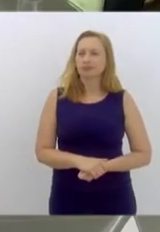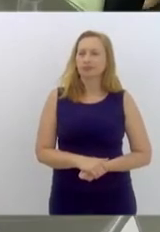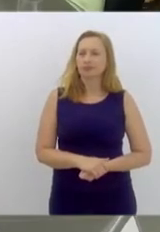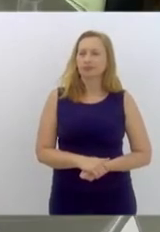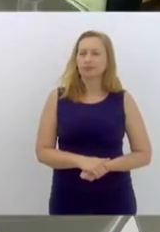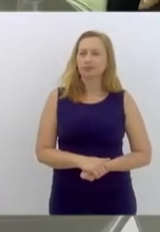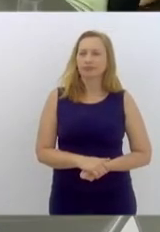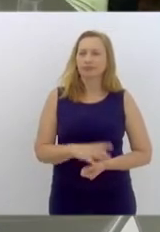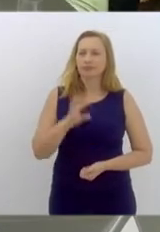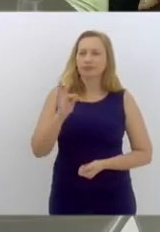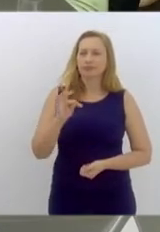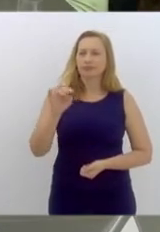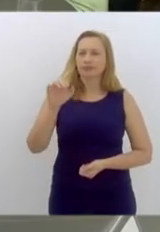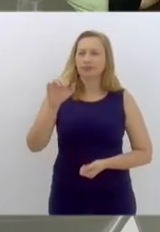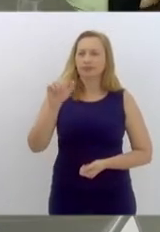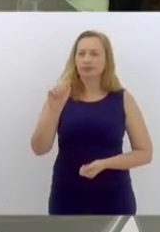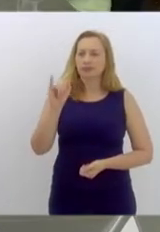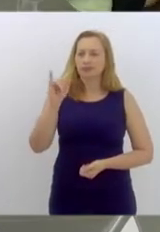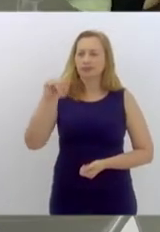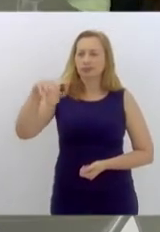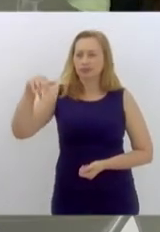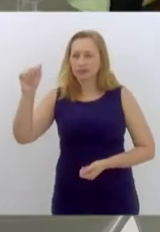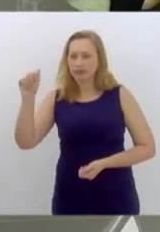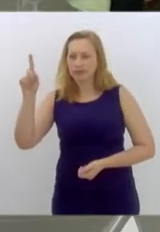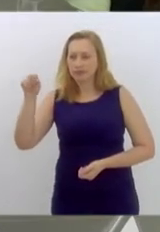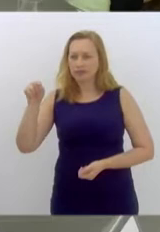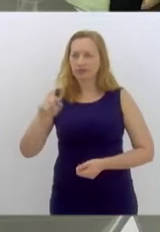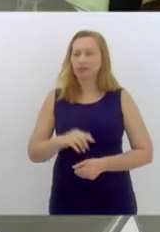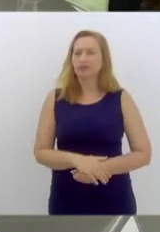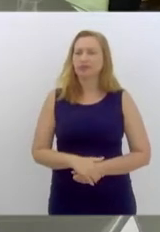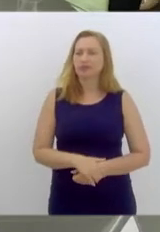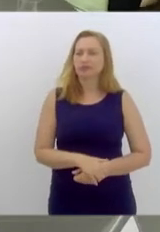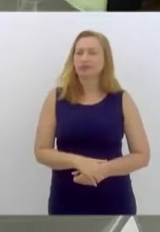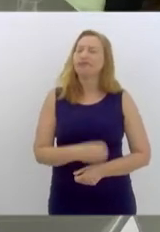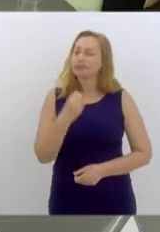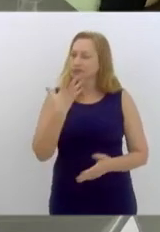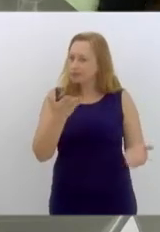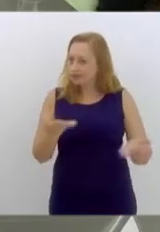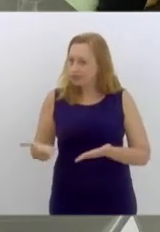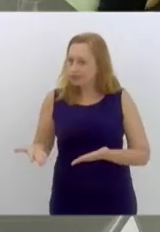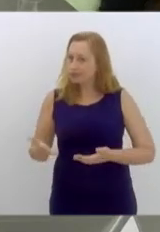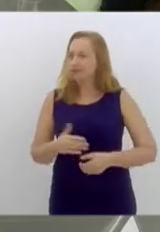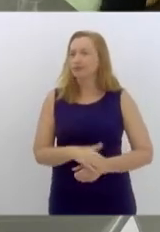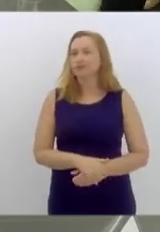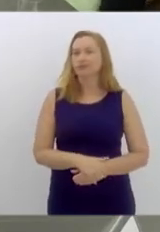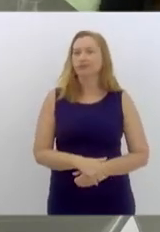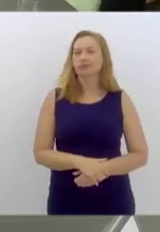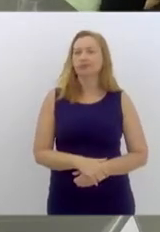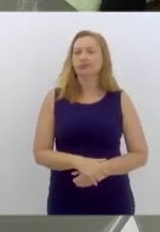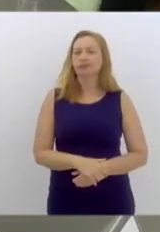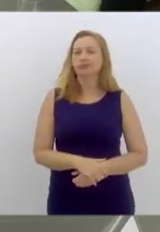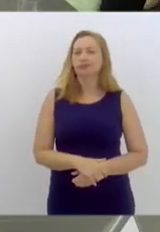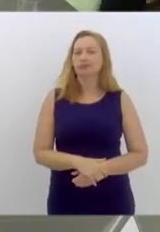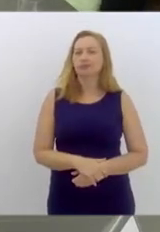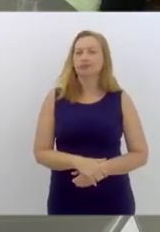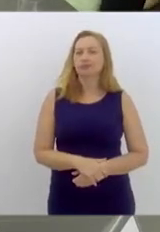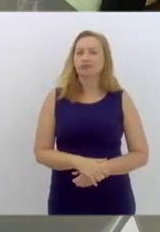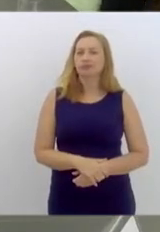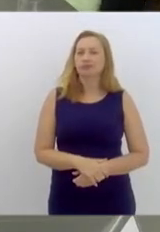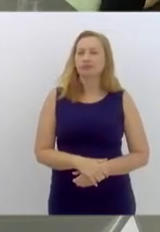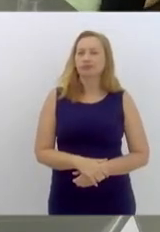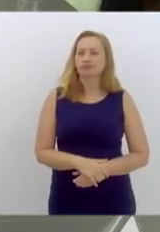A Tayane Ataíde. Seja bem-vinda, Tayane. Bom,